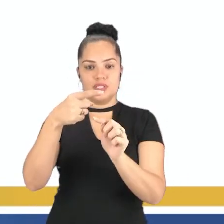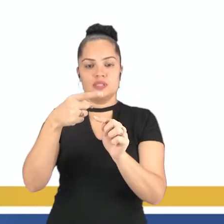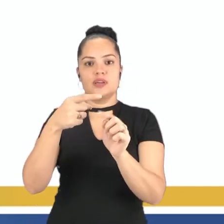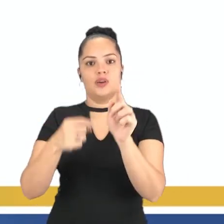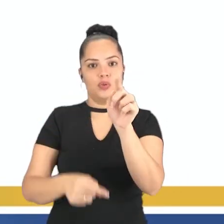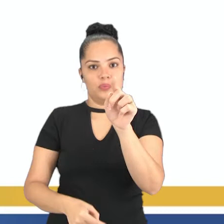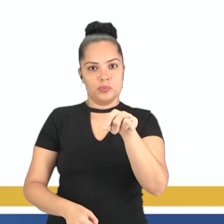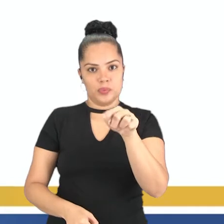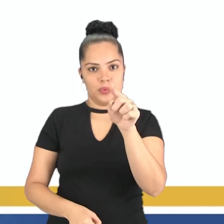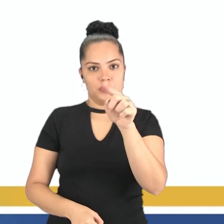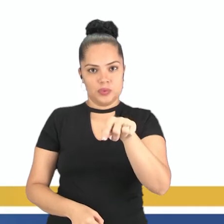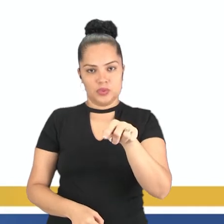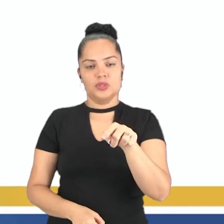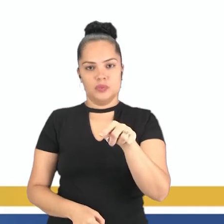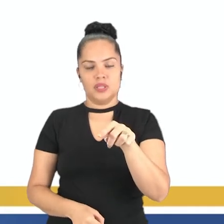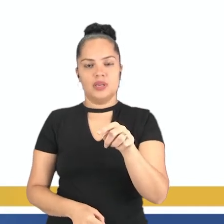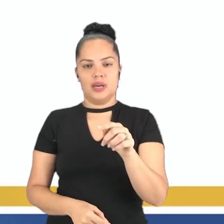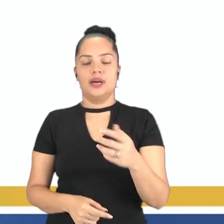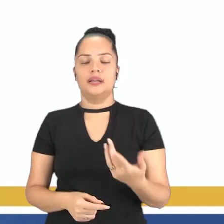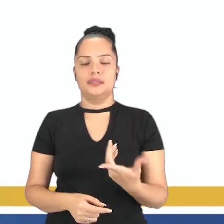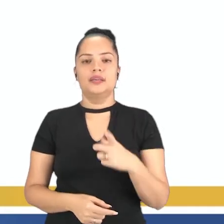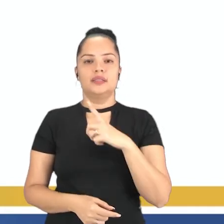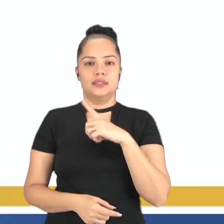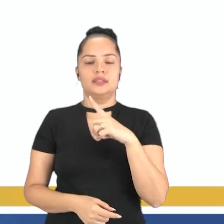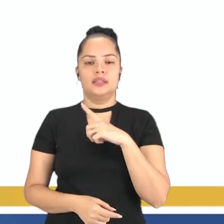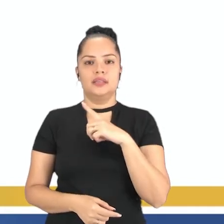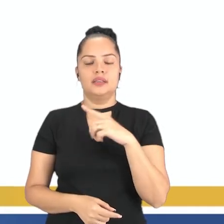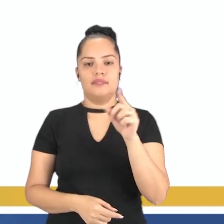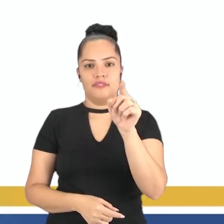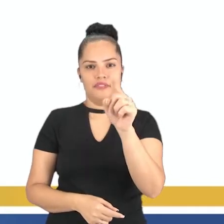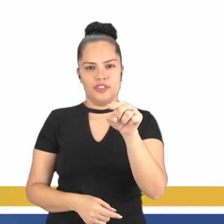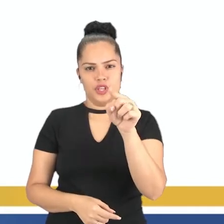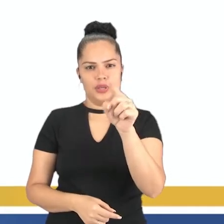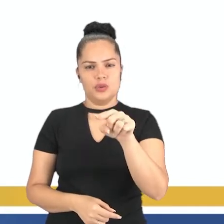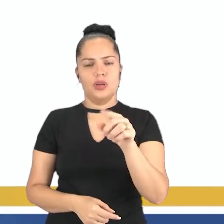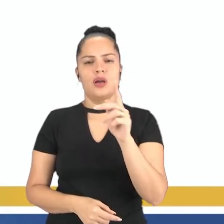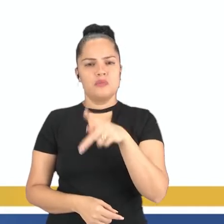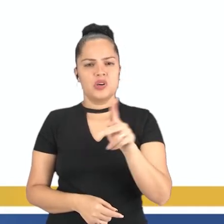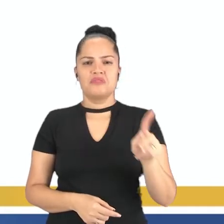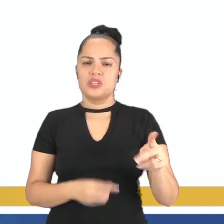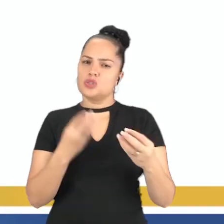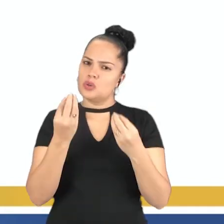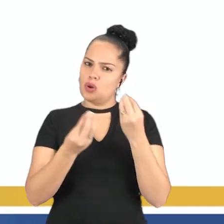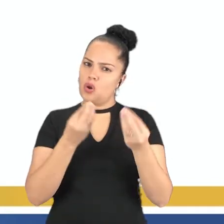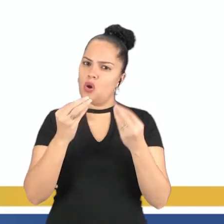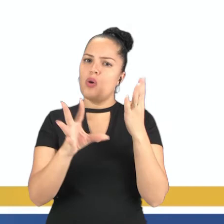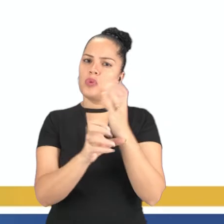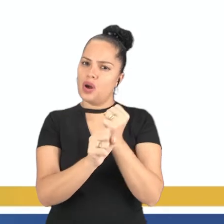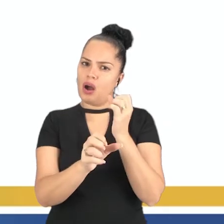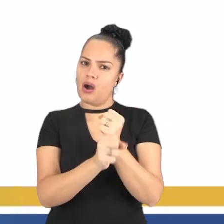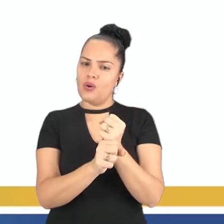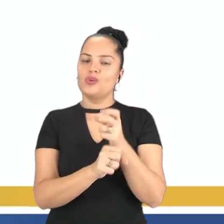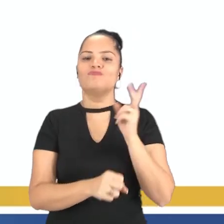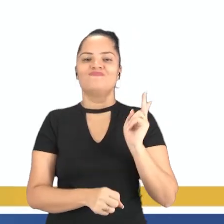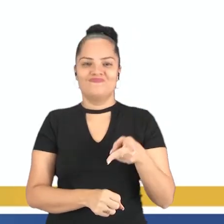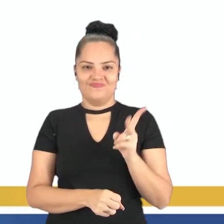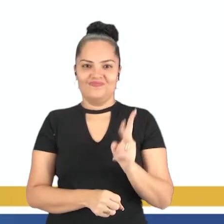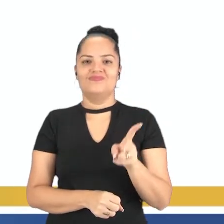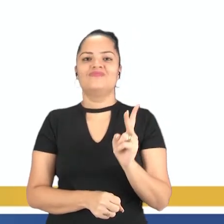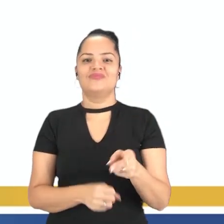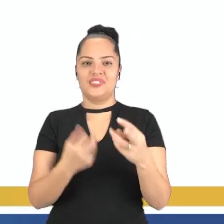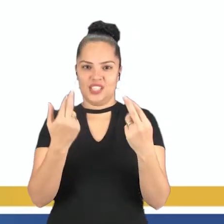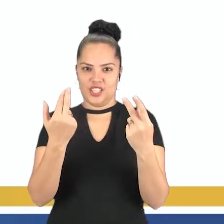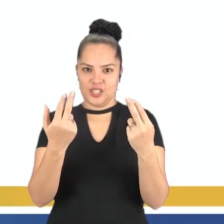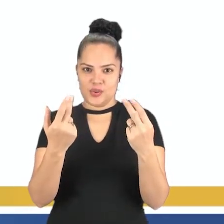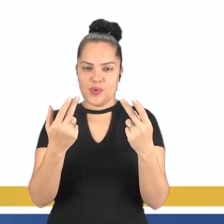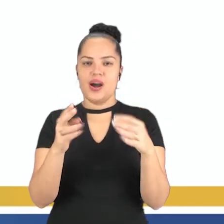dois números, eles são números decimais, números com vírgula. Professor, o processo é diferente? Não, é a mesma coisa.